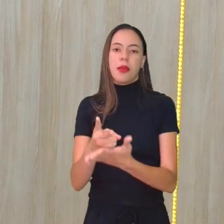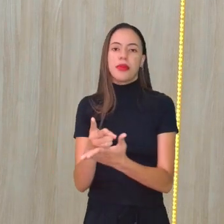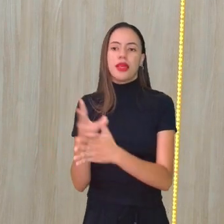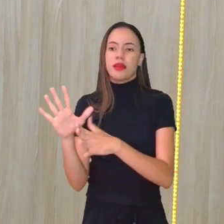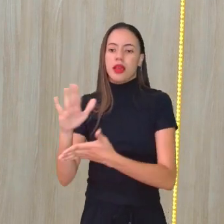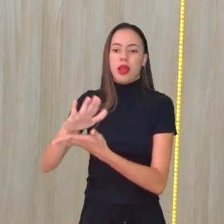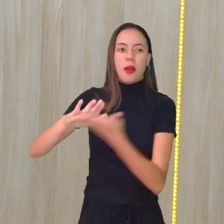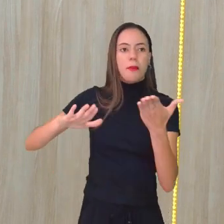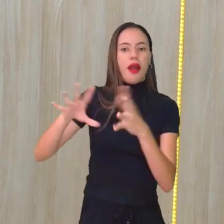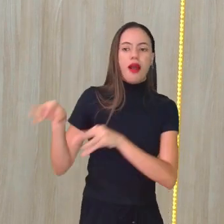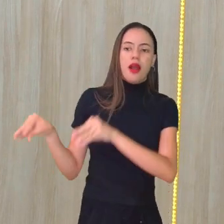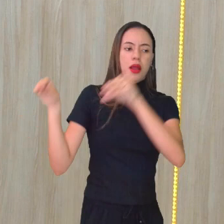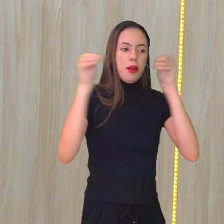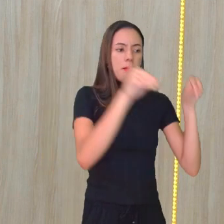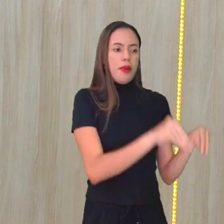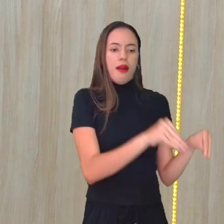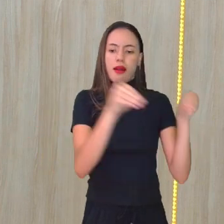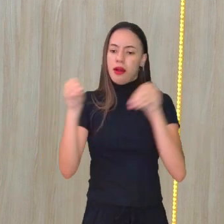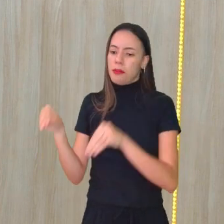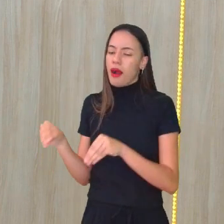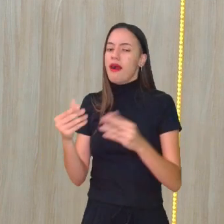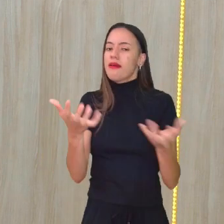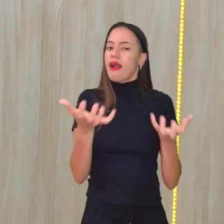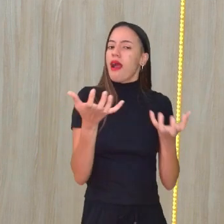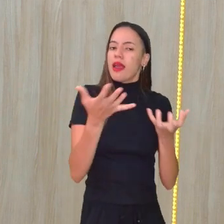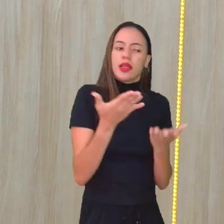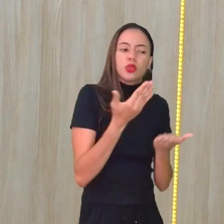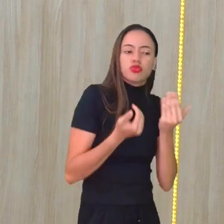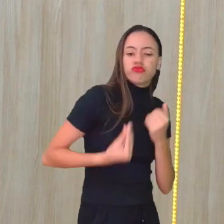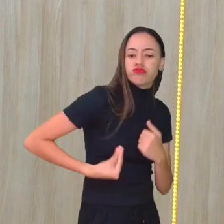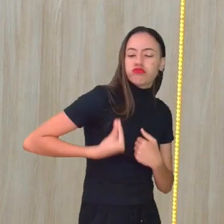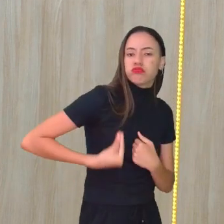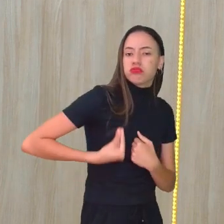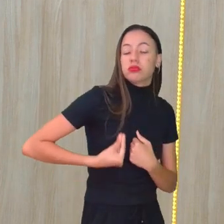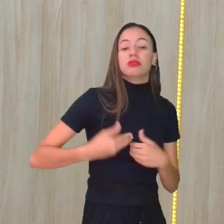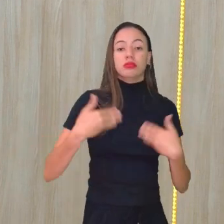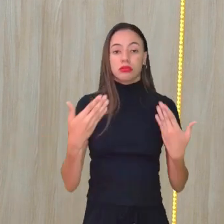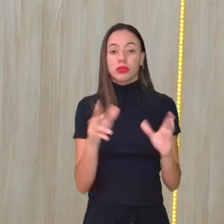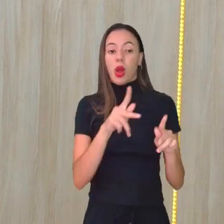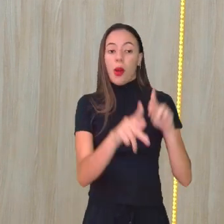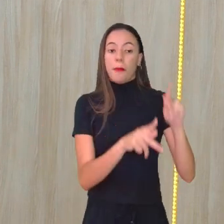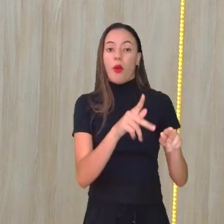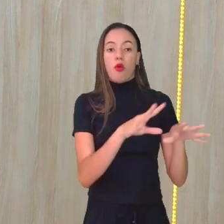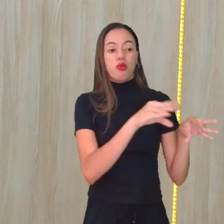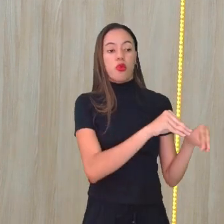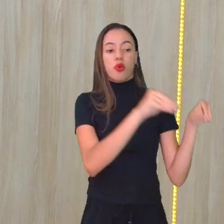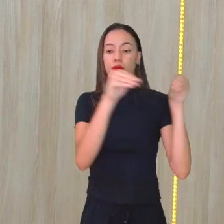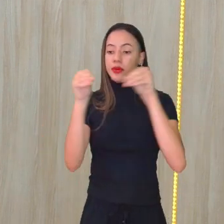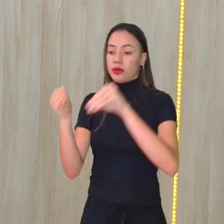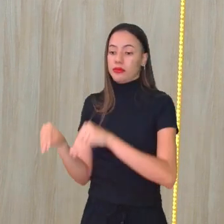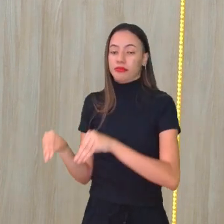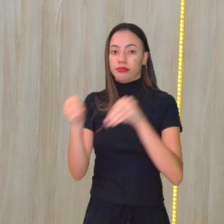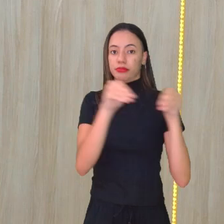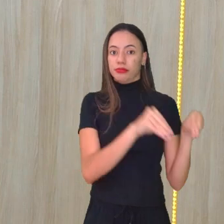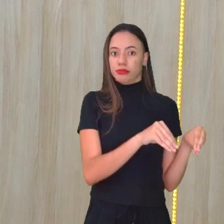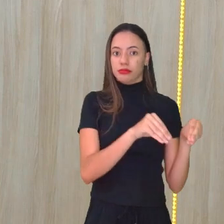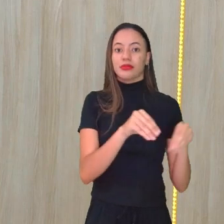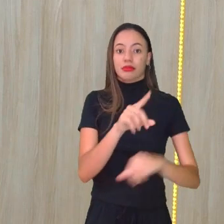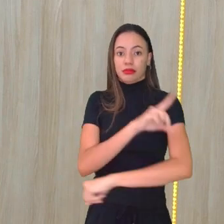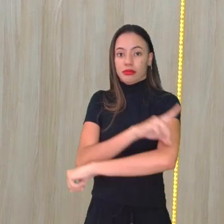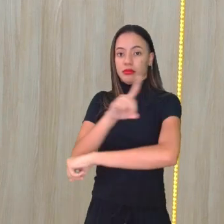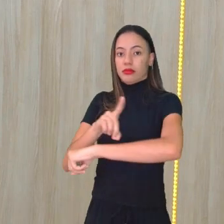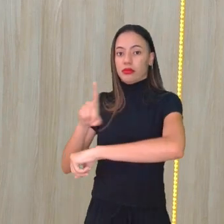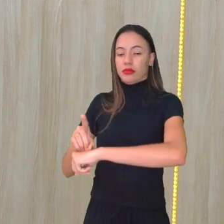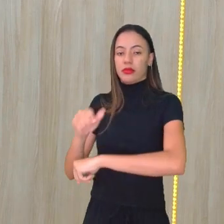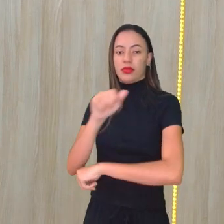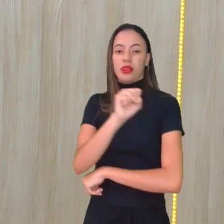região em busca do seu sustento. E esses nômades, né, que perambulavam ali pela região do deserto do